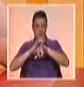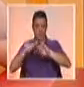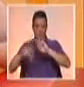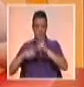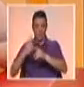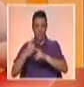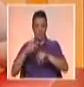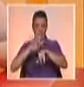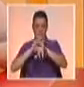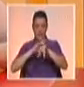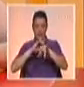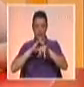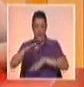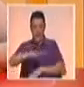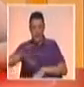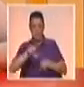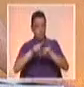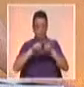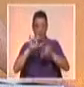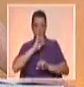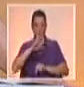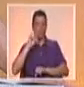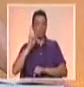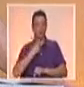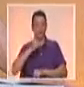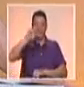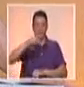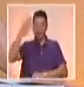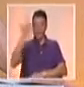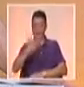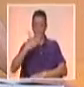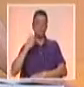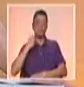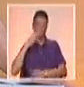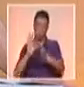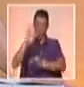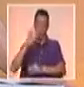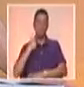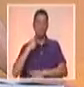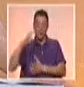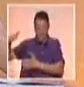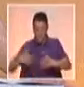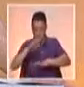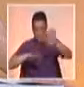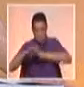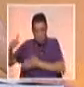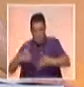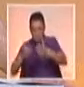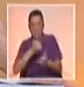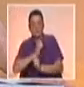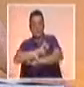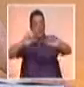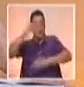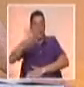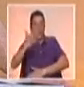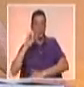político? Não, não existe. De que os surdos também têm direito a escolher um curso e exatamente a fazer um percurso no